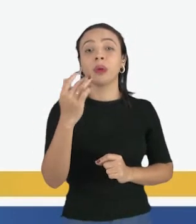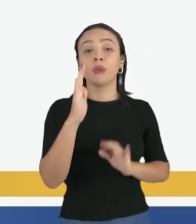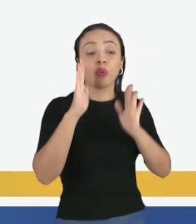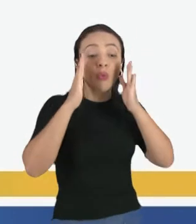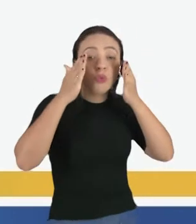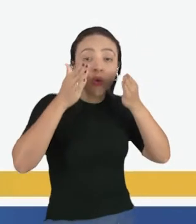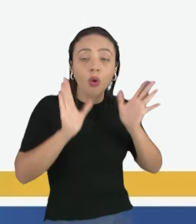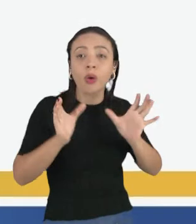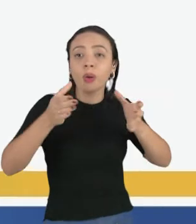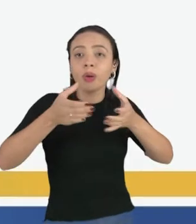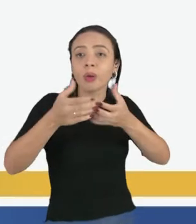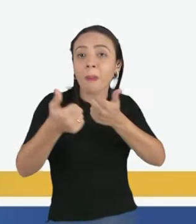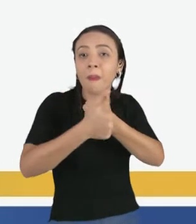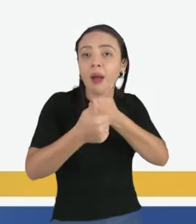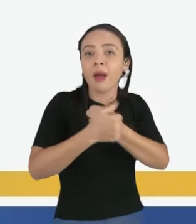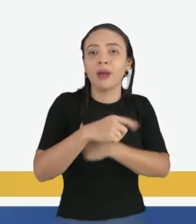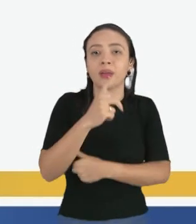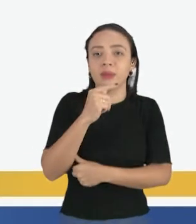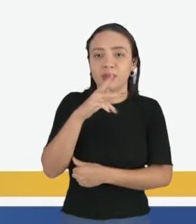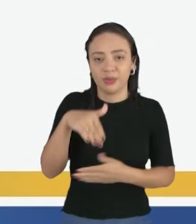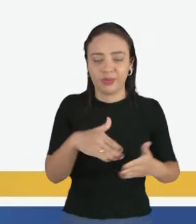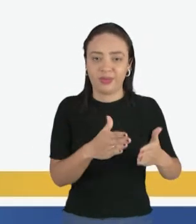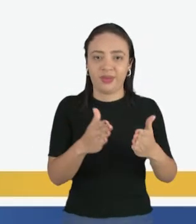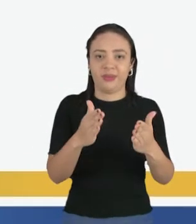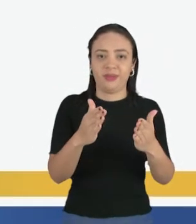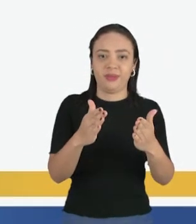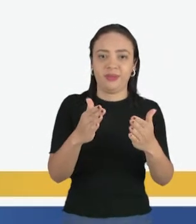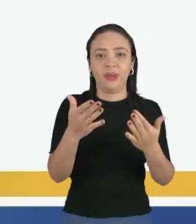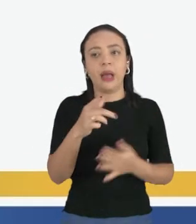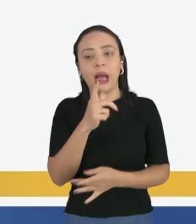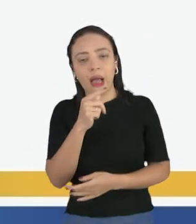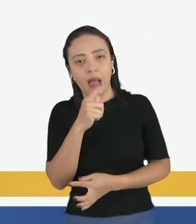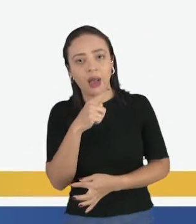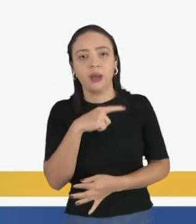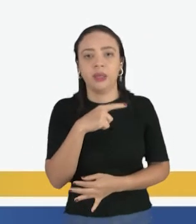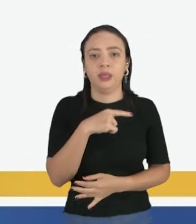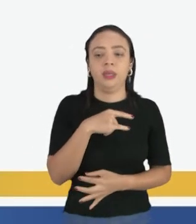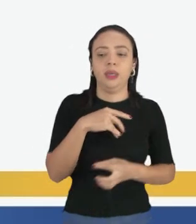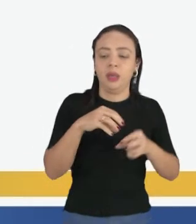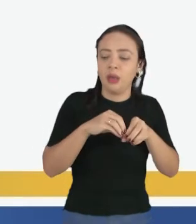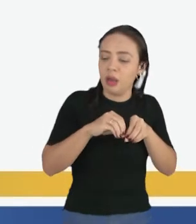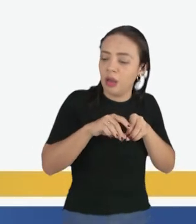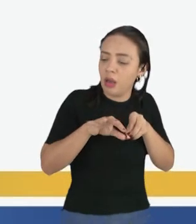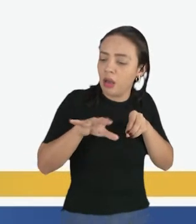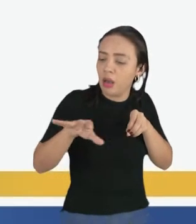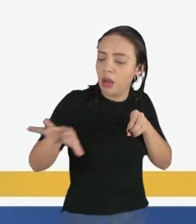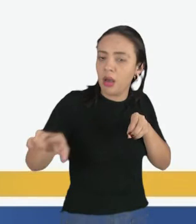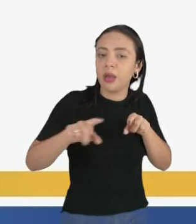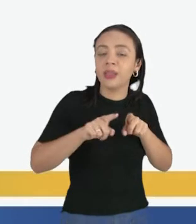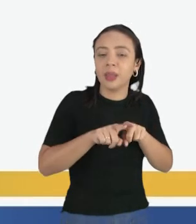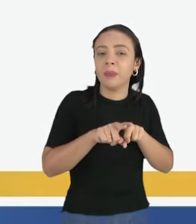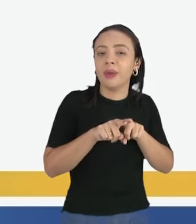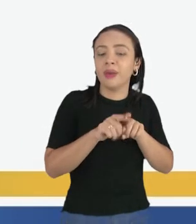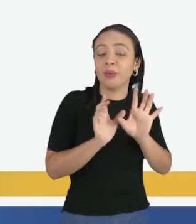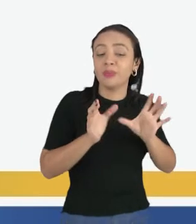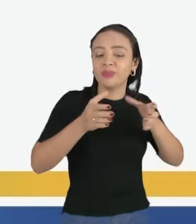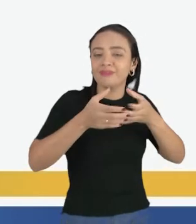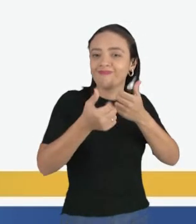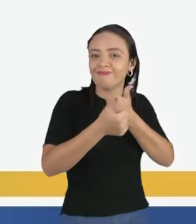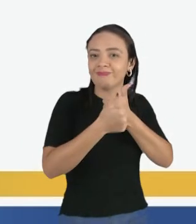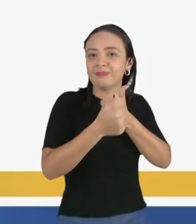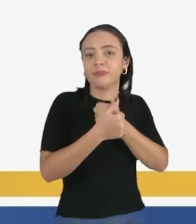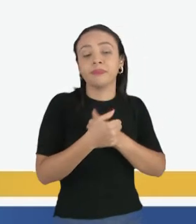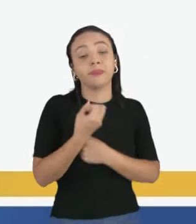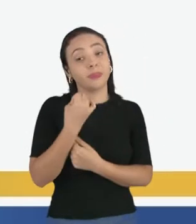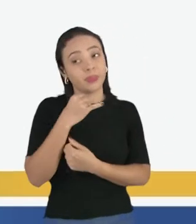no seu entorno. O que eu quero dizer com isso? Água encanada para as pessoas ou irrigação para as comunidades próximas. Se